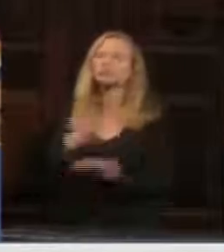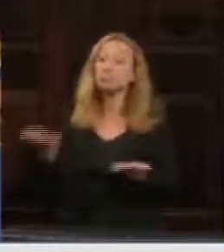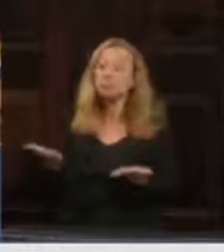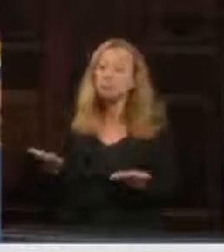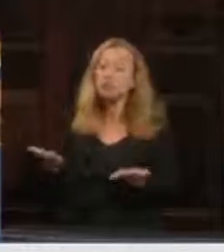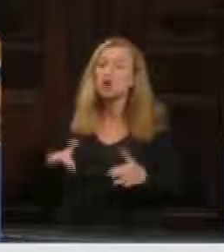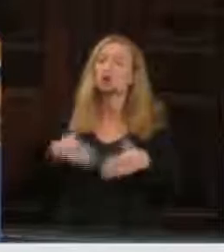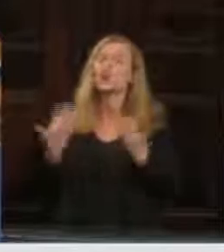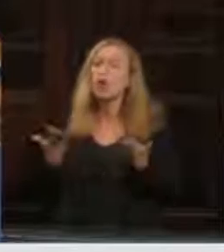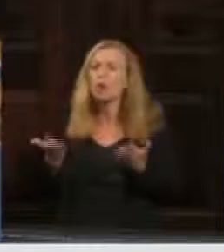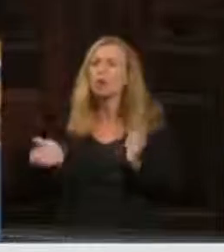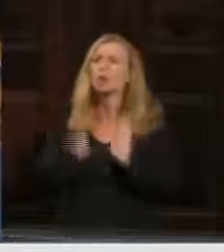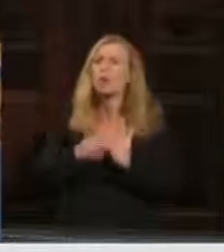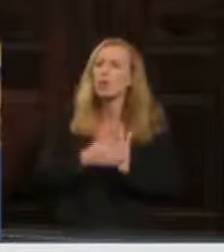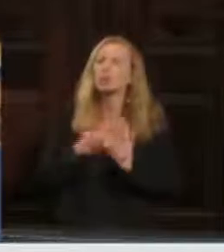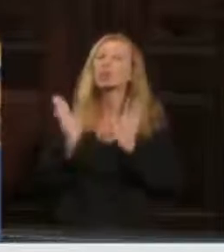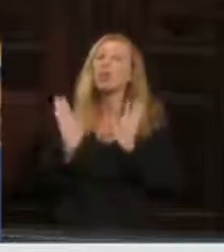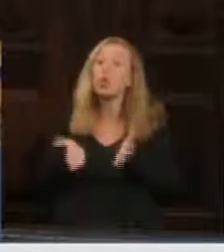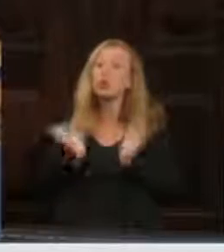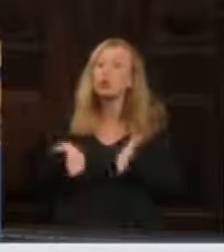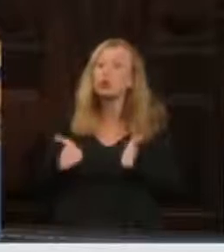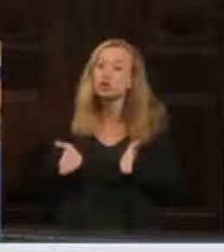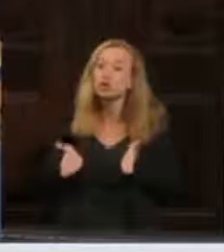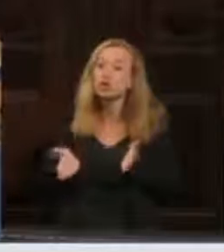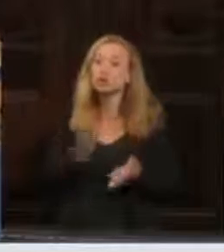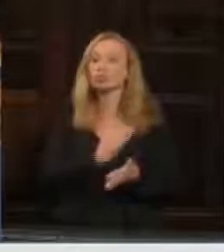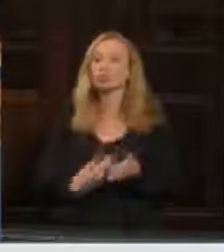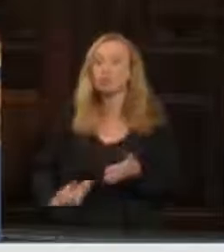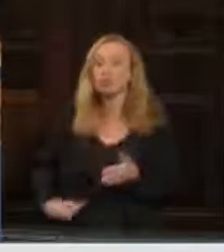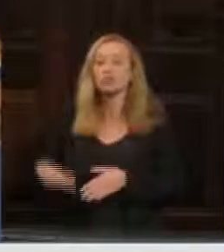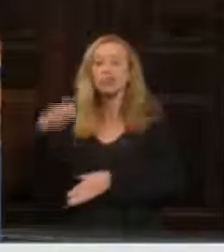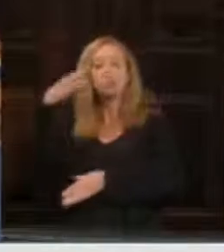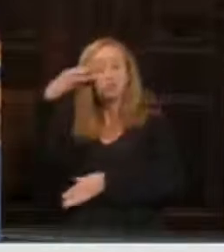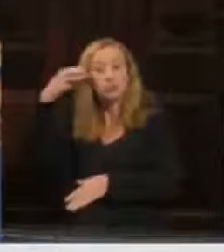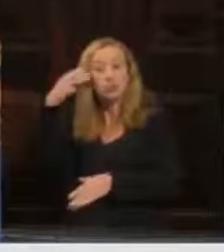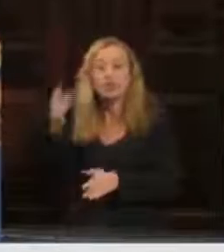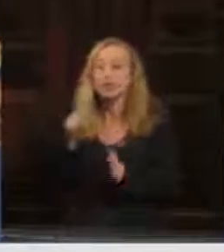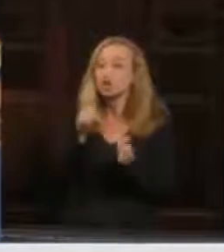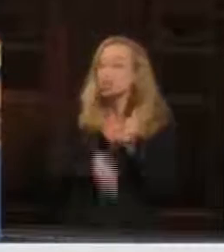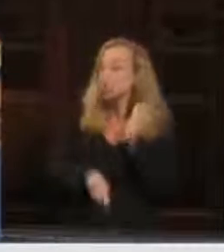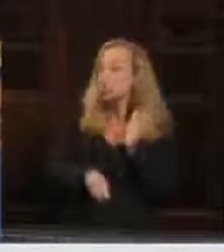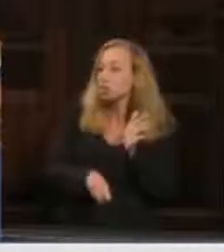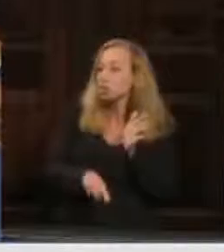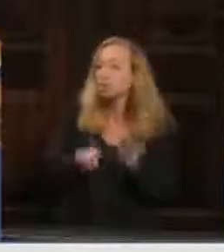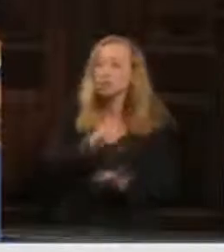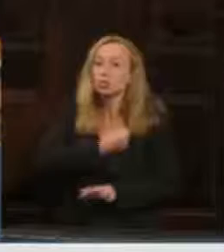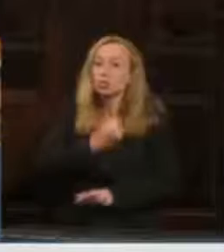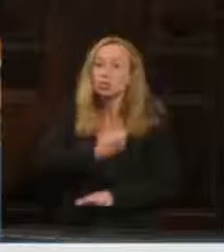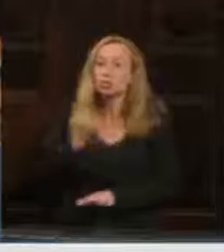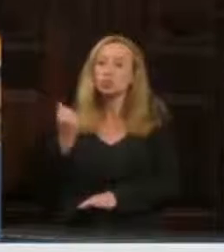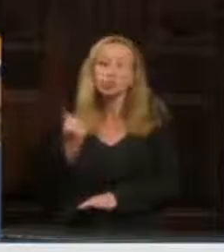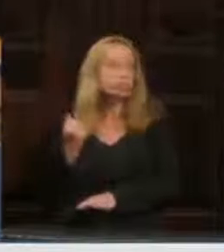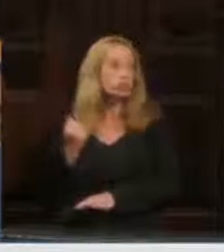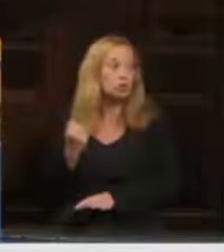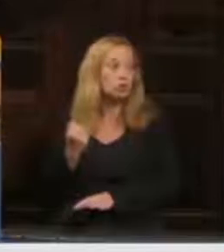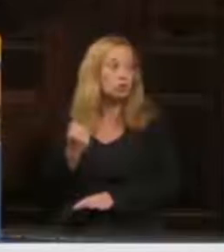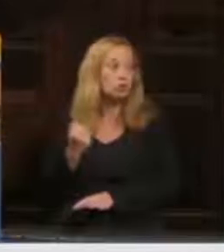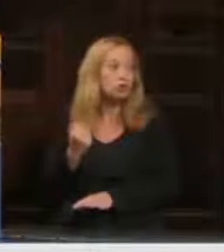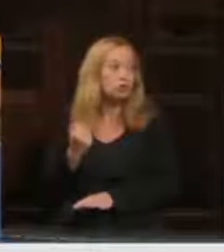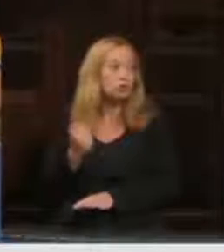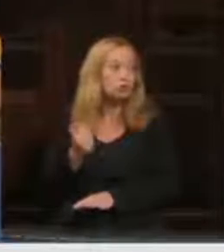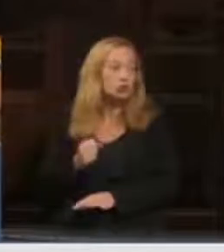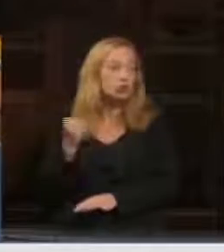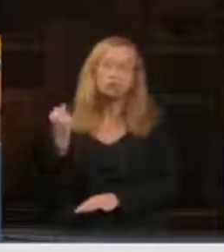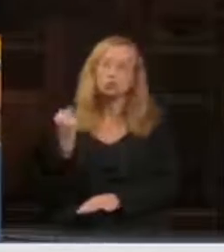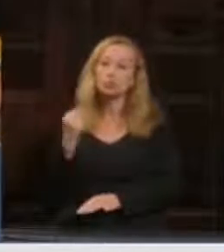é a proposta hoje do governador Witzel para a redução do número de feminicídio também? O Rio de